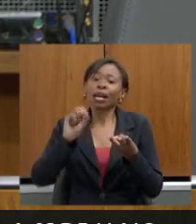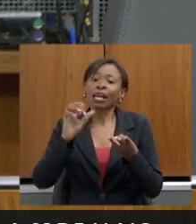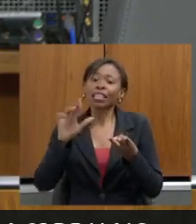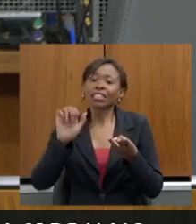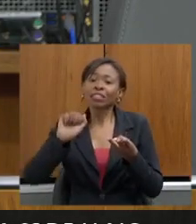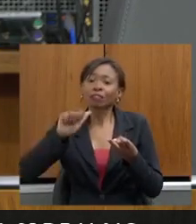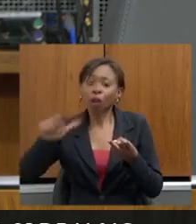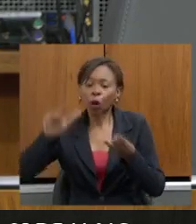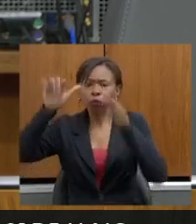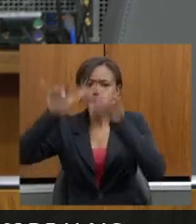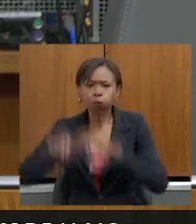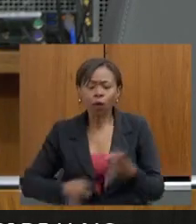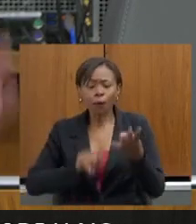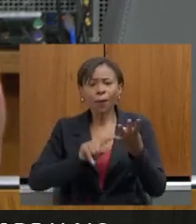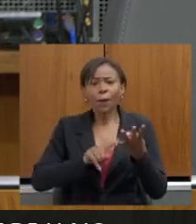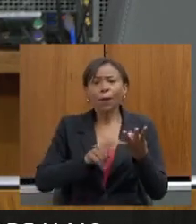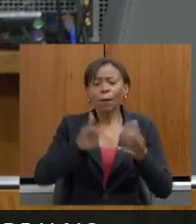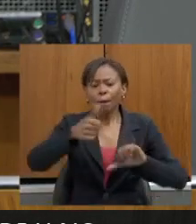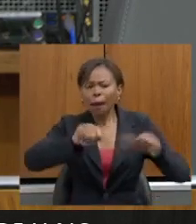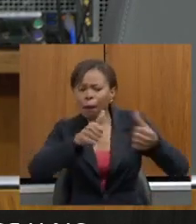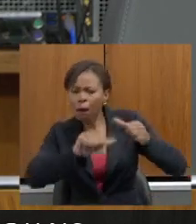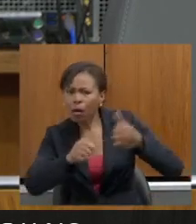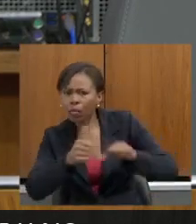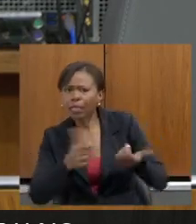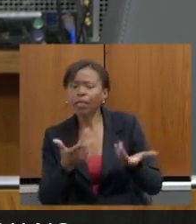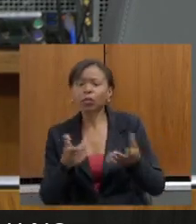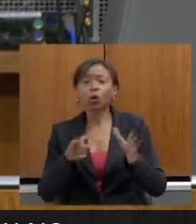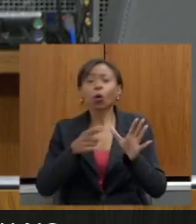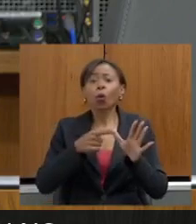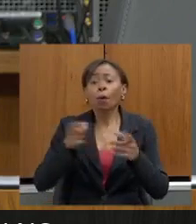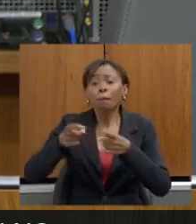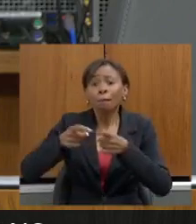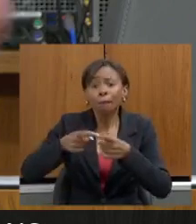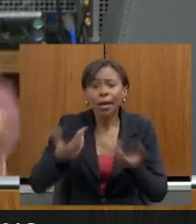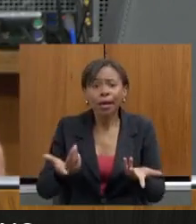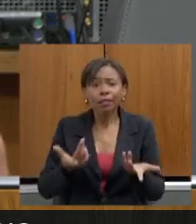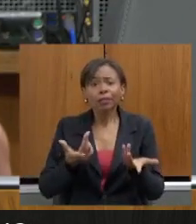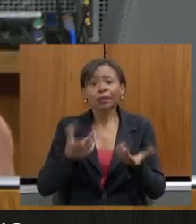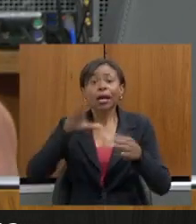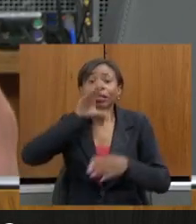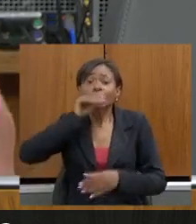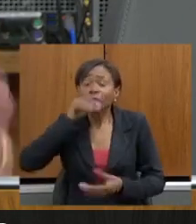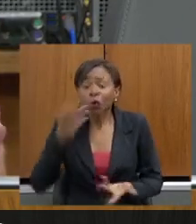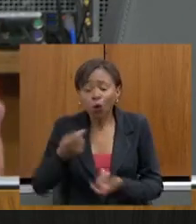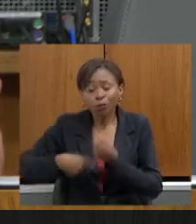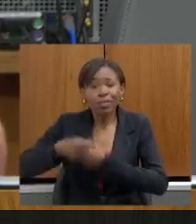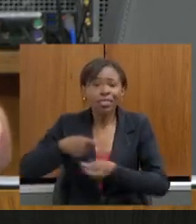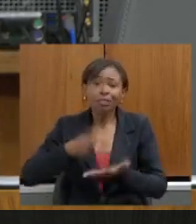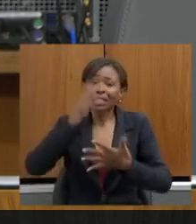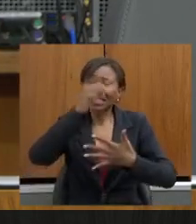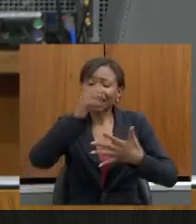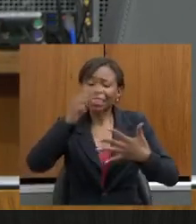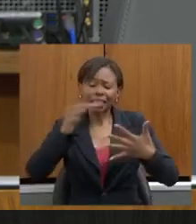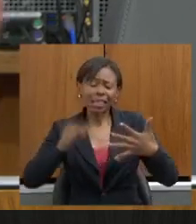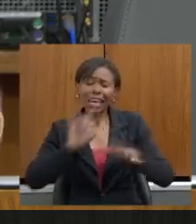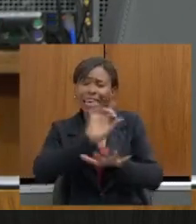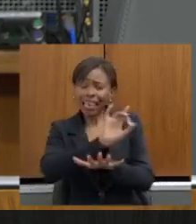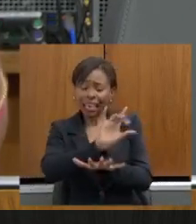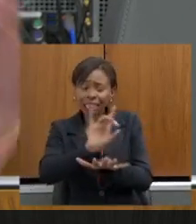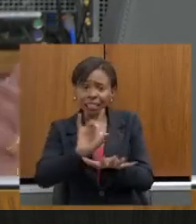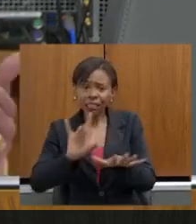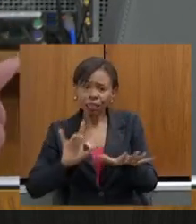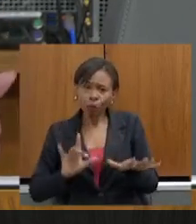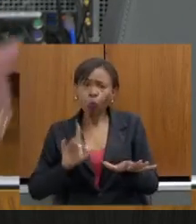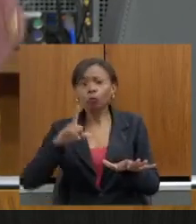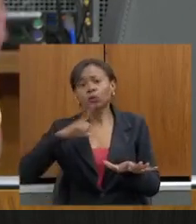criminais os médicos legistas e servidores administrativos em campo Cada um com as suas demandas Cada um com